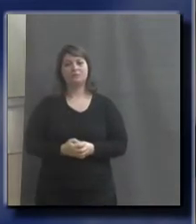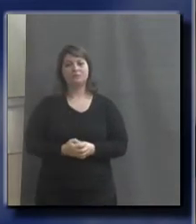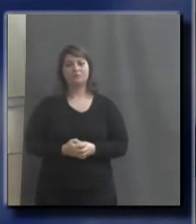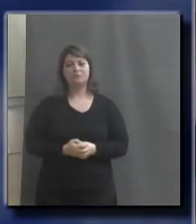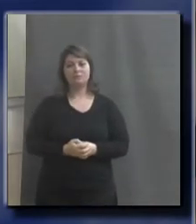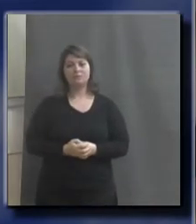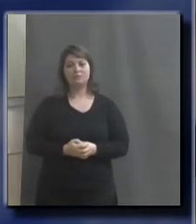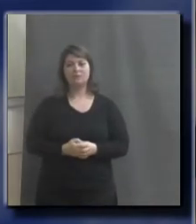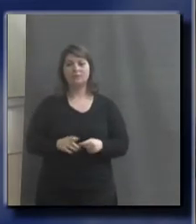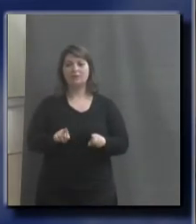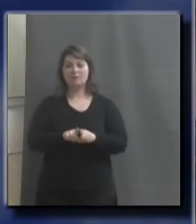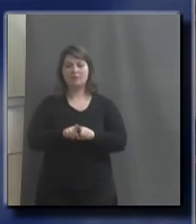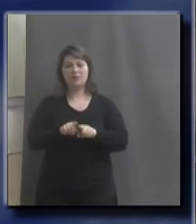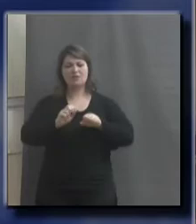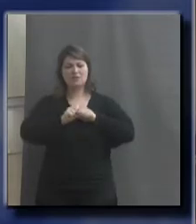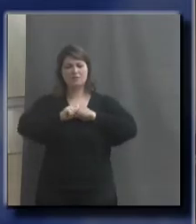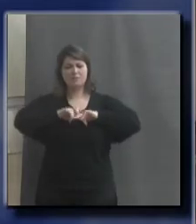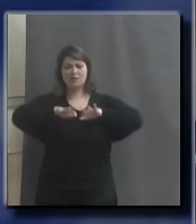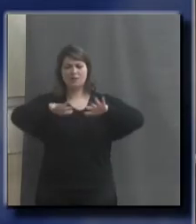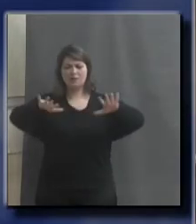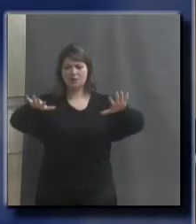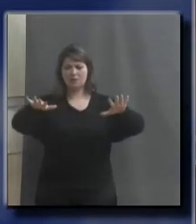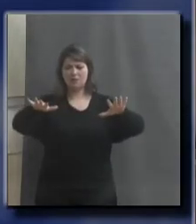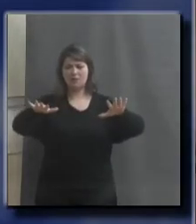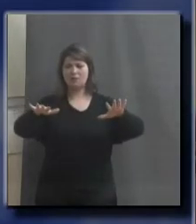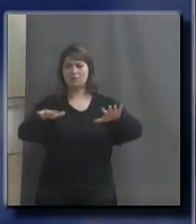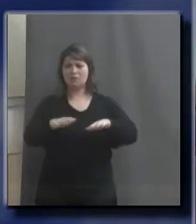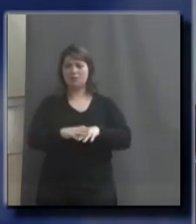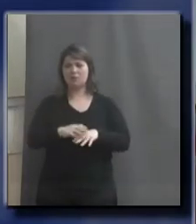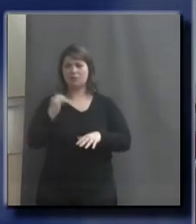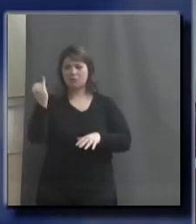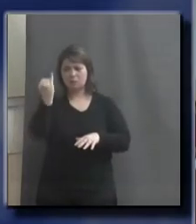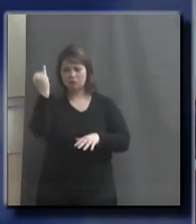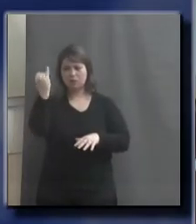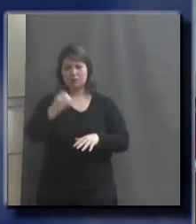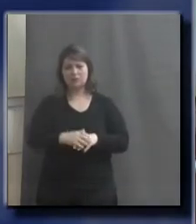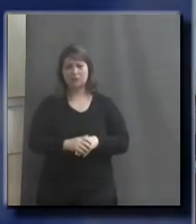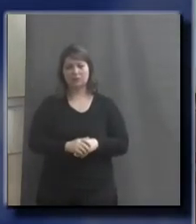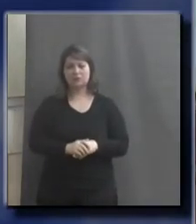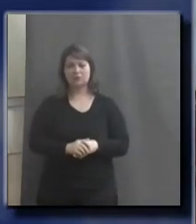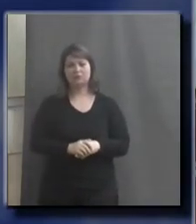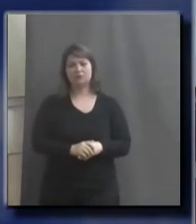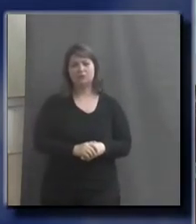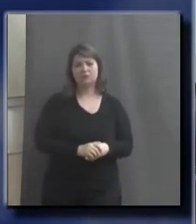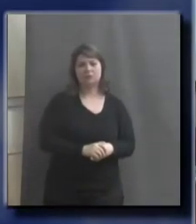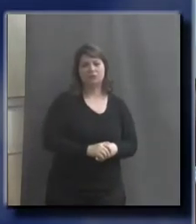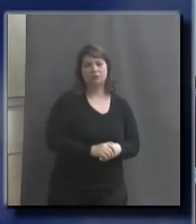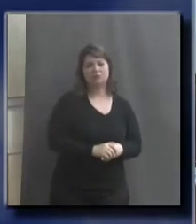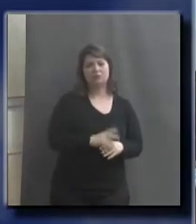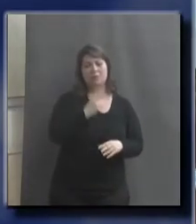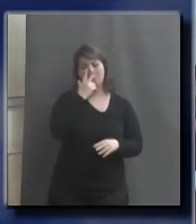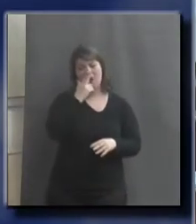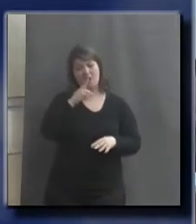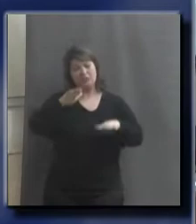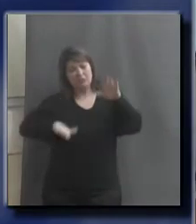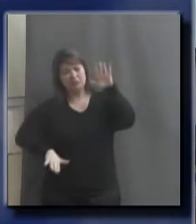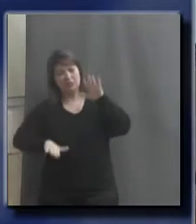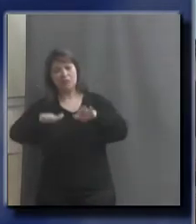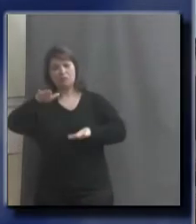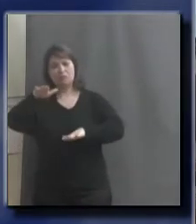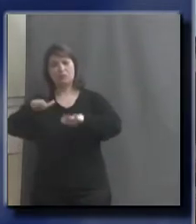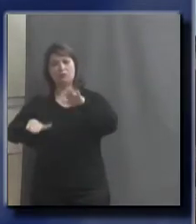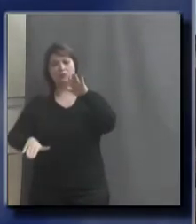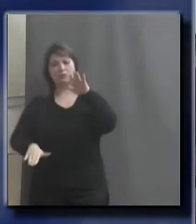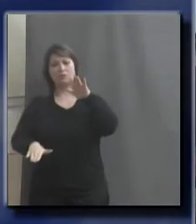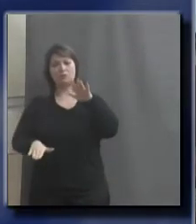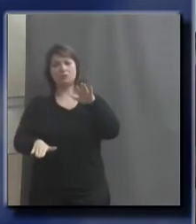E é um tipo de expansão que ela, de alguma forma, ela é desreguladora,